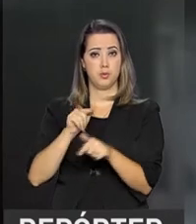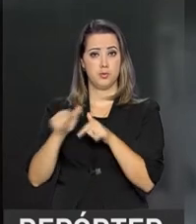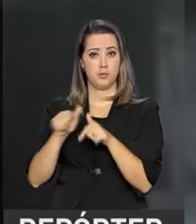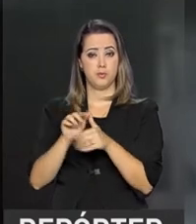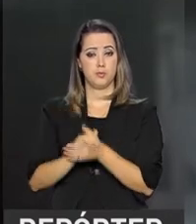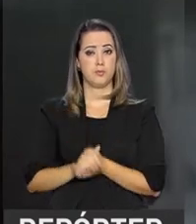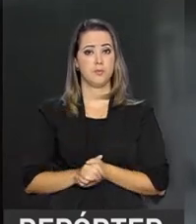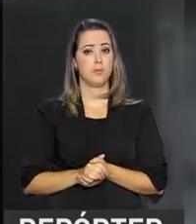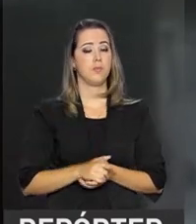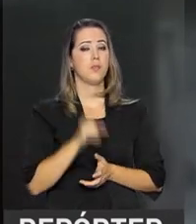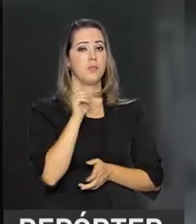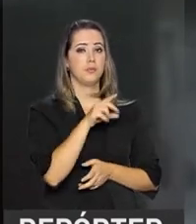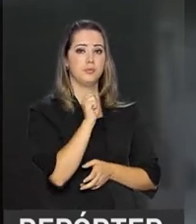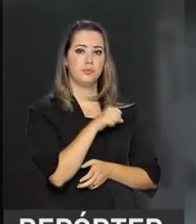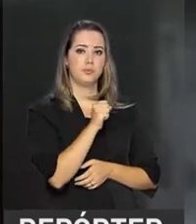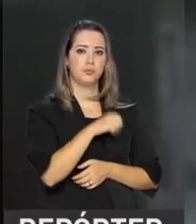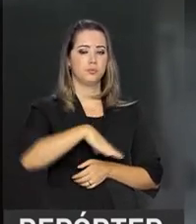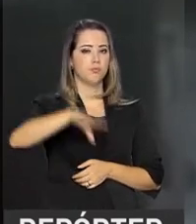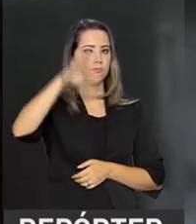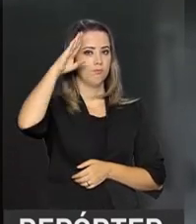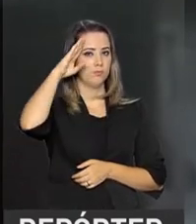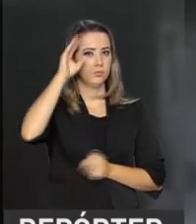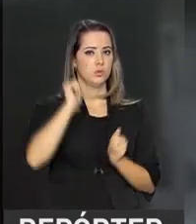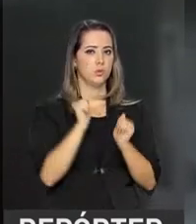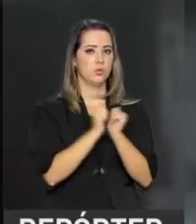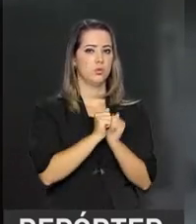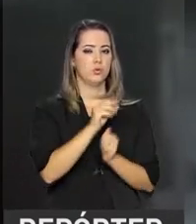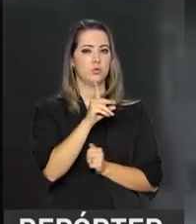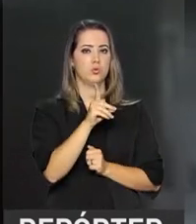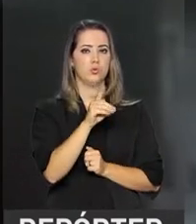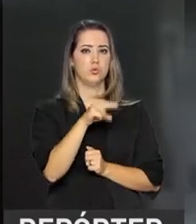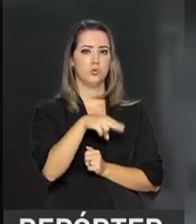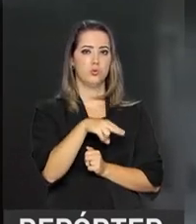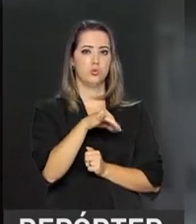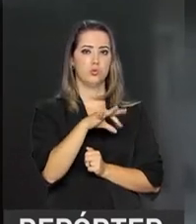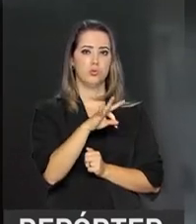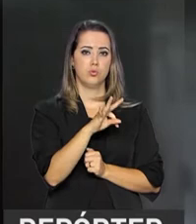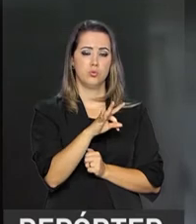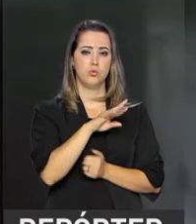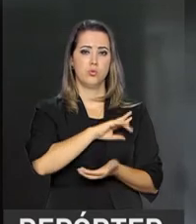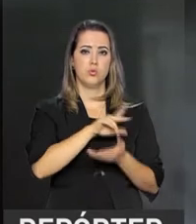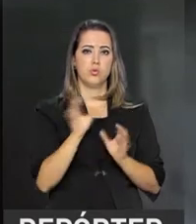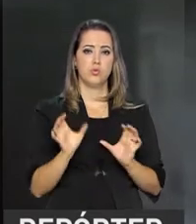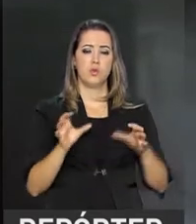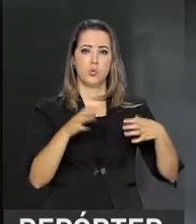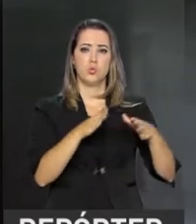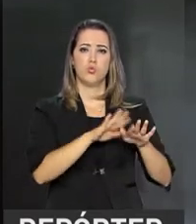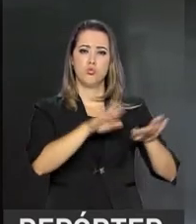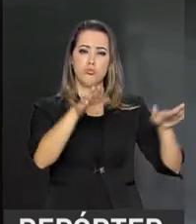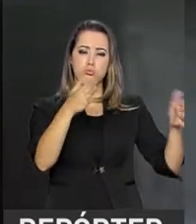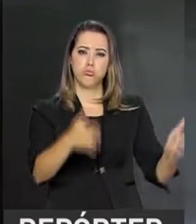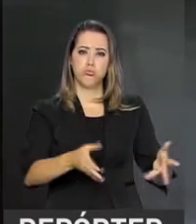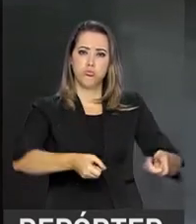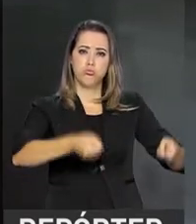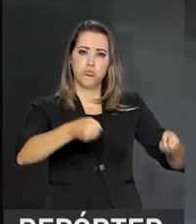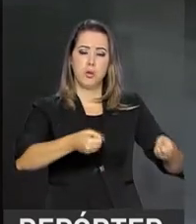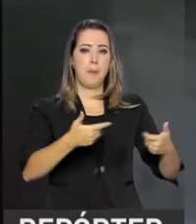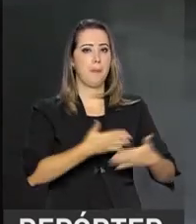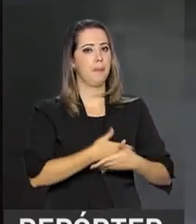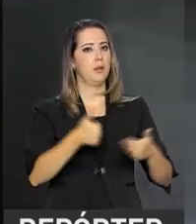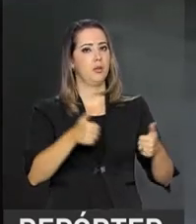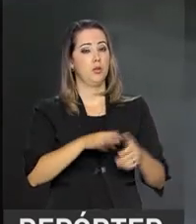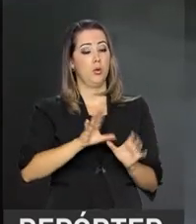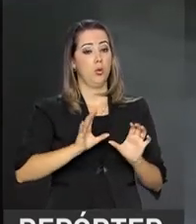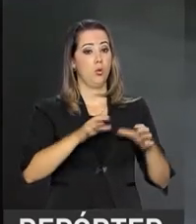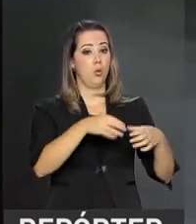isso o exército brasileiro junto com um convênio com denish e trouxe vários contêineres para poder melhor alojar os nossos